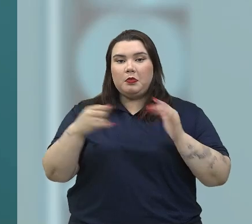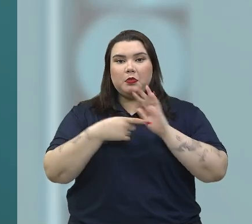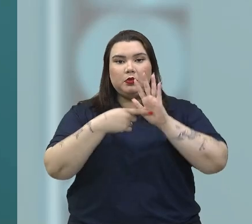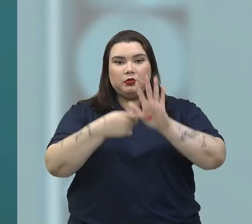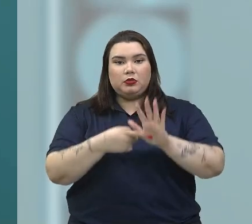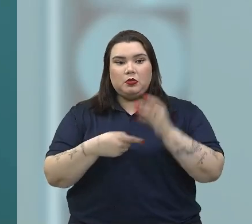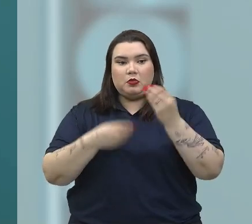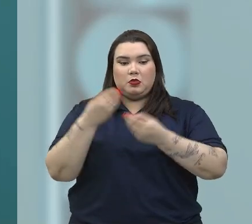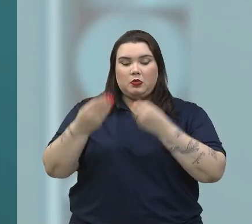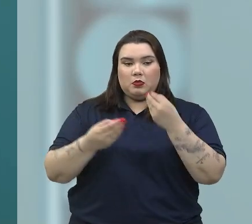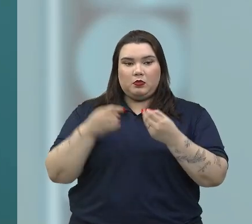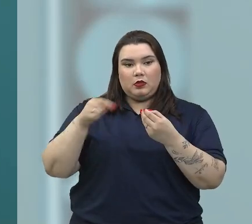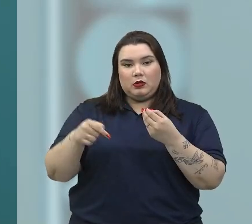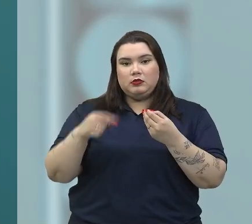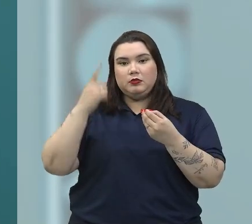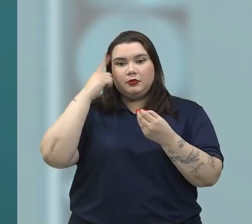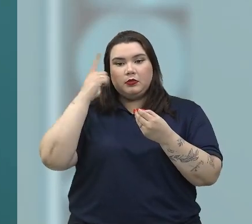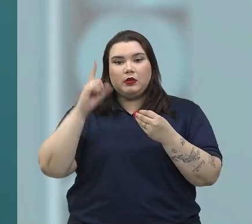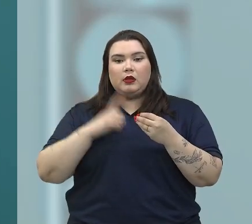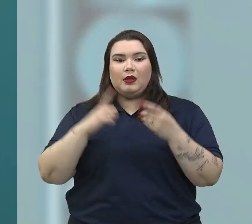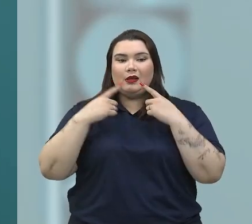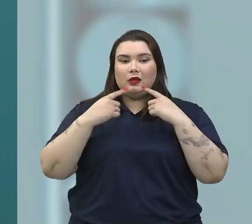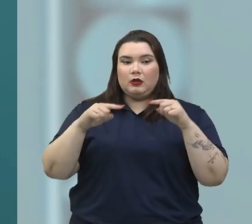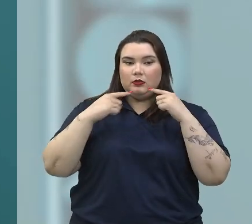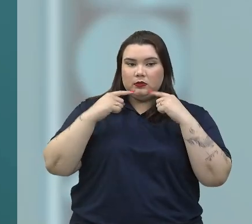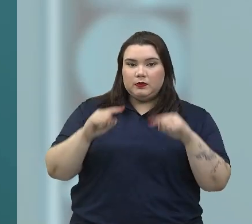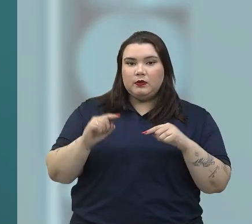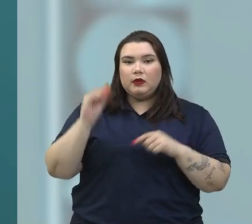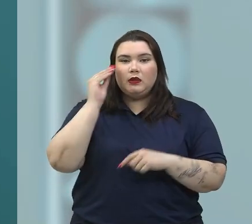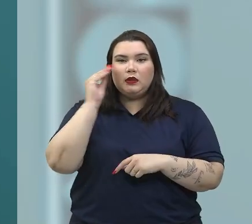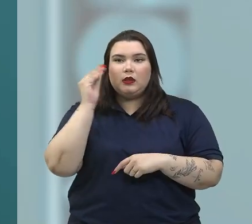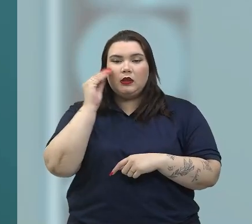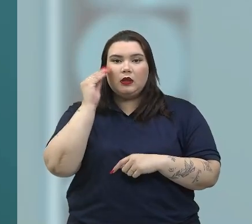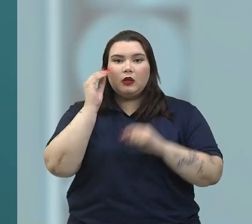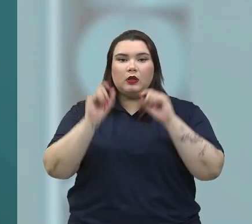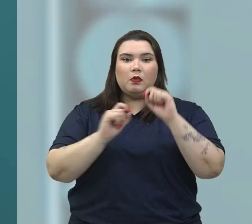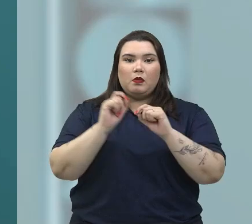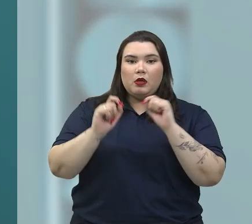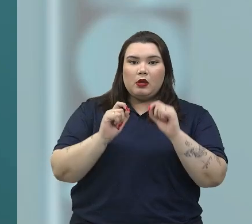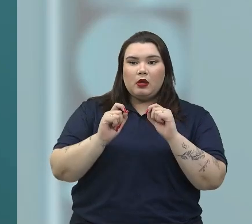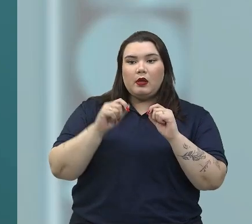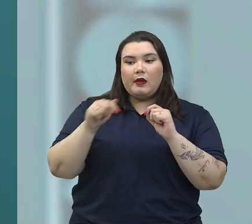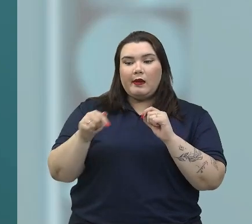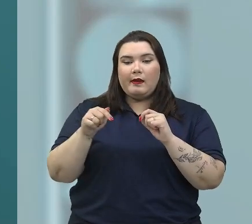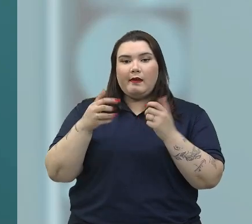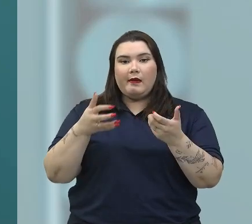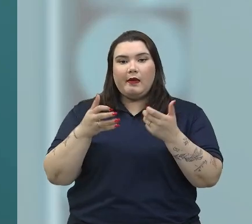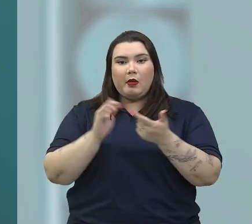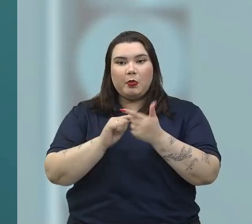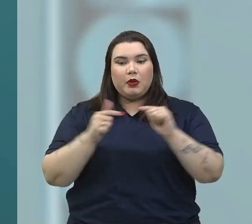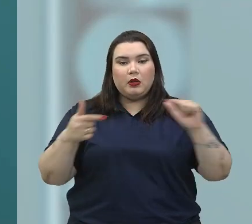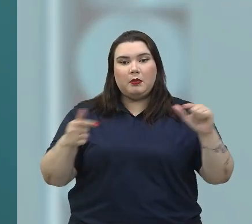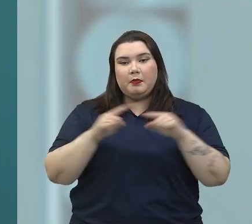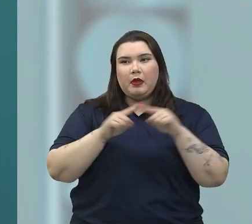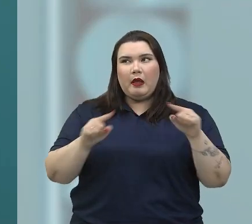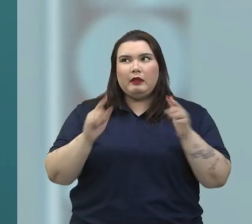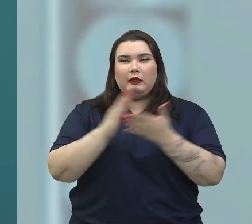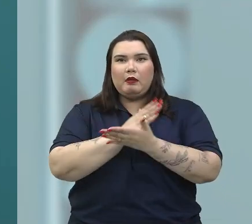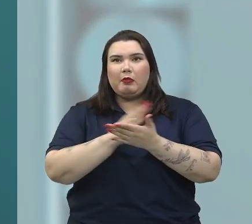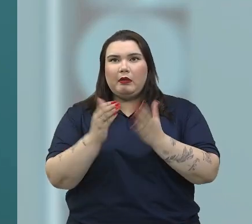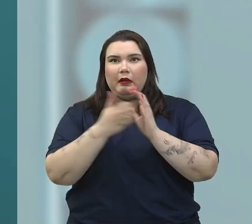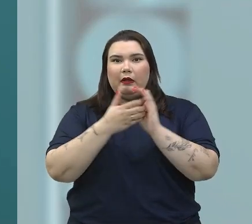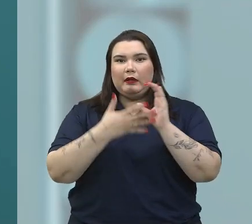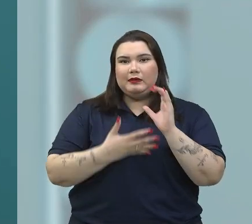da Zona Franca justamente para fazer a crítica. Estão tentando modernizar aqui, mas existem algumas situações aí que